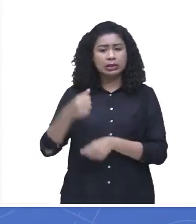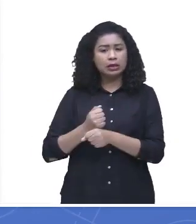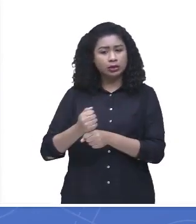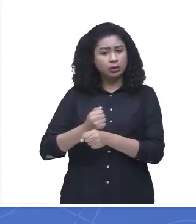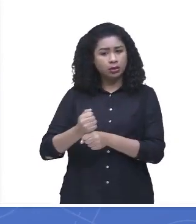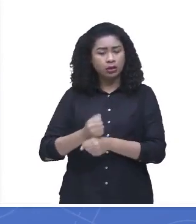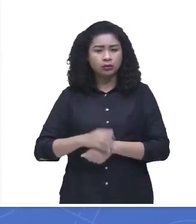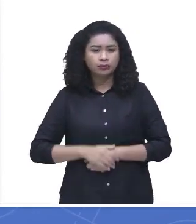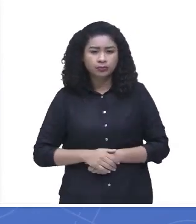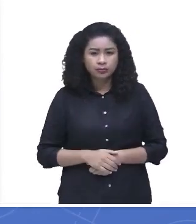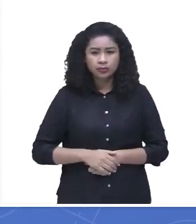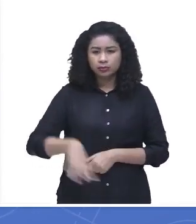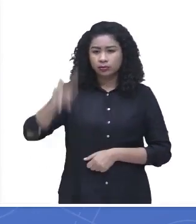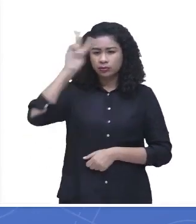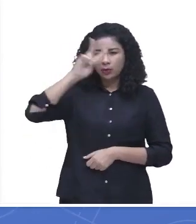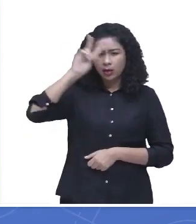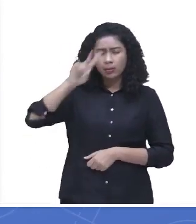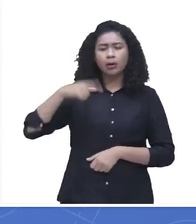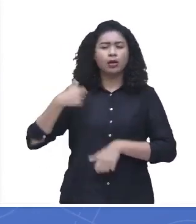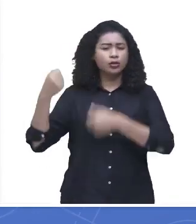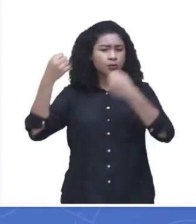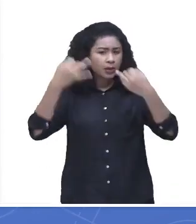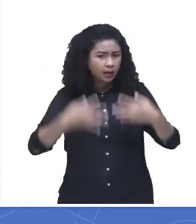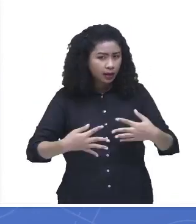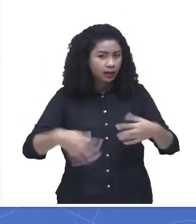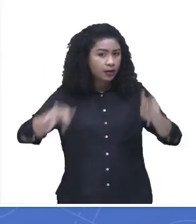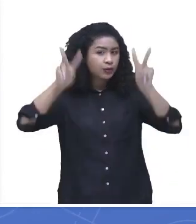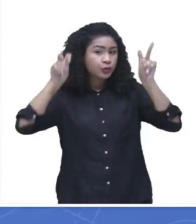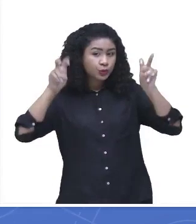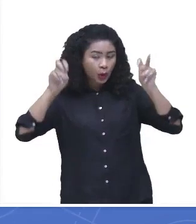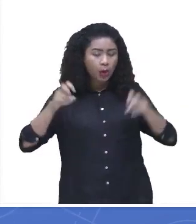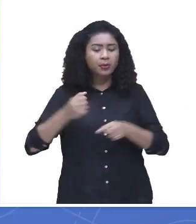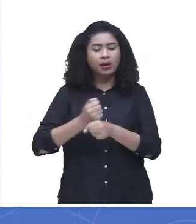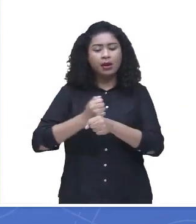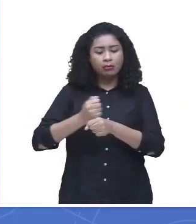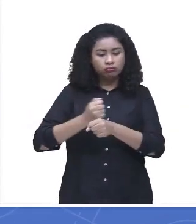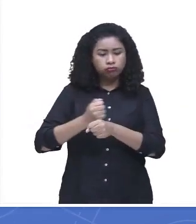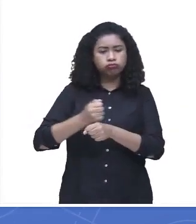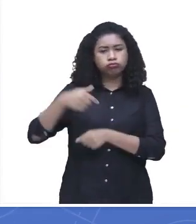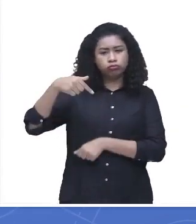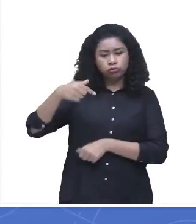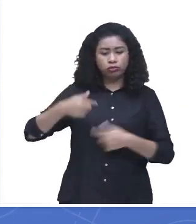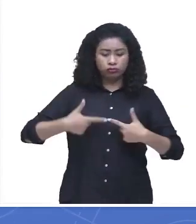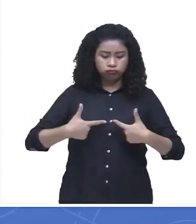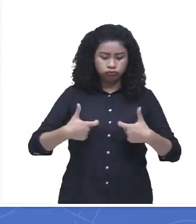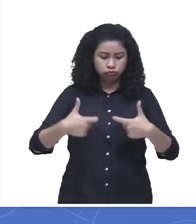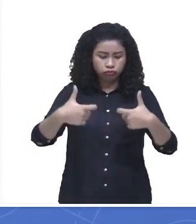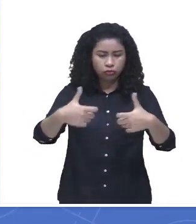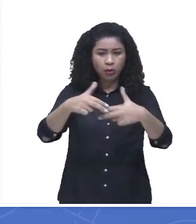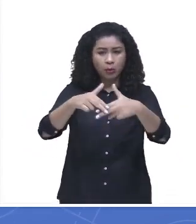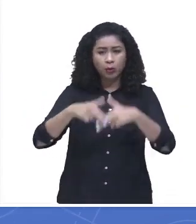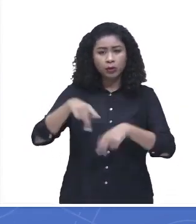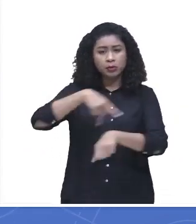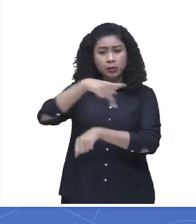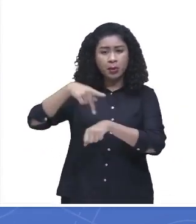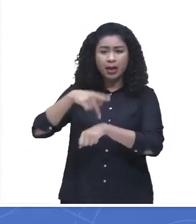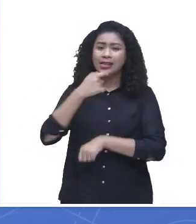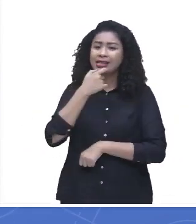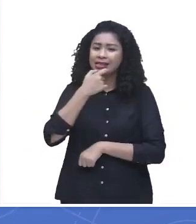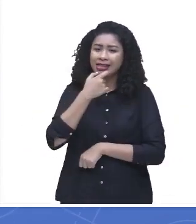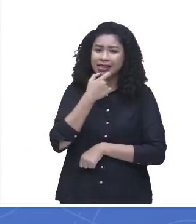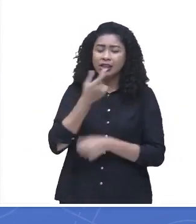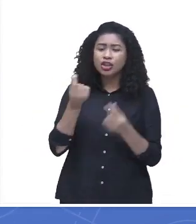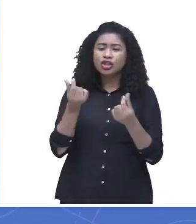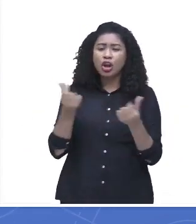é justamente a Guerra dos 7 Anos que vai fazer com que a Inglaterra perca muito das